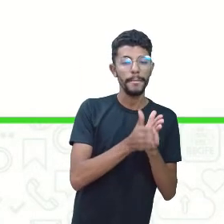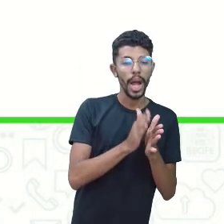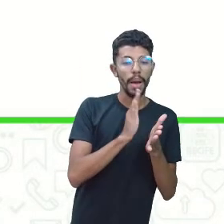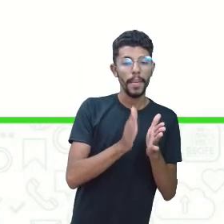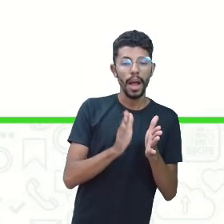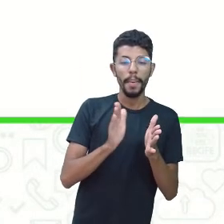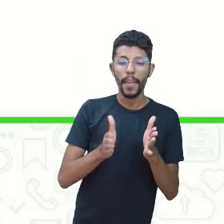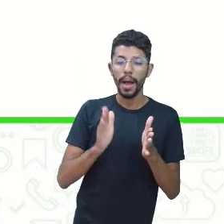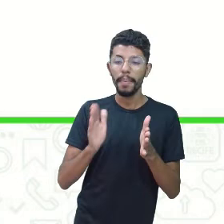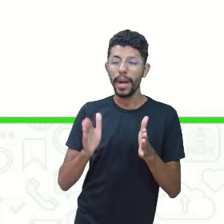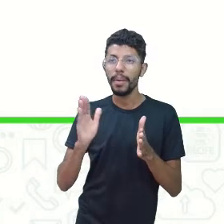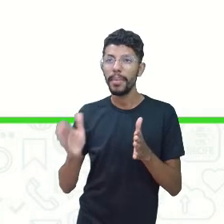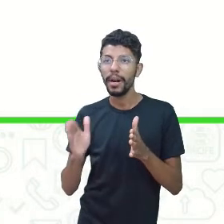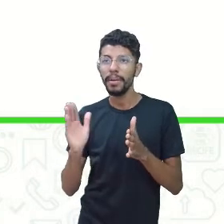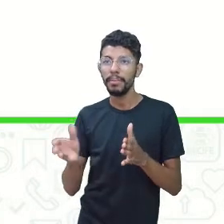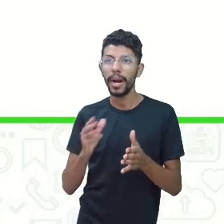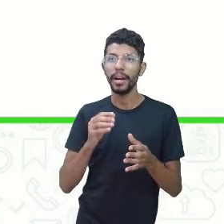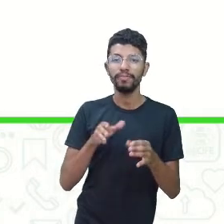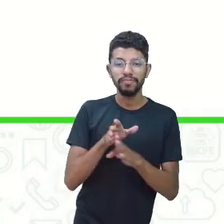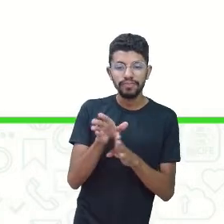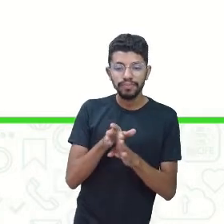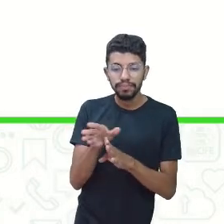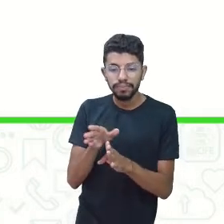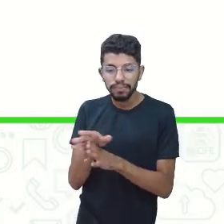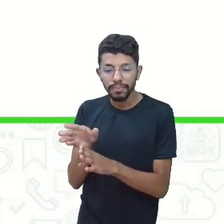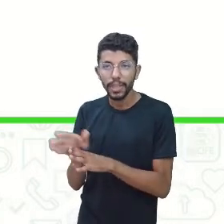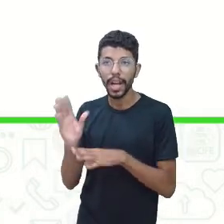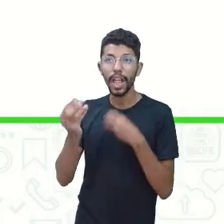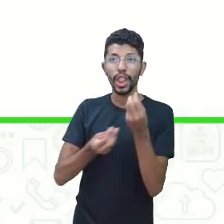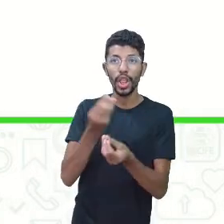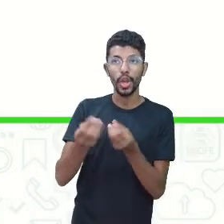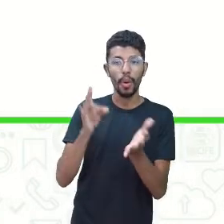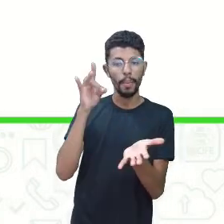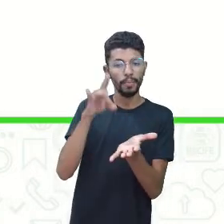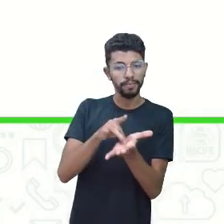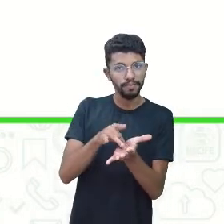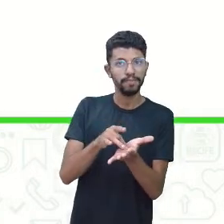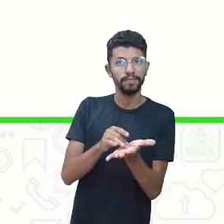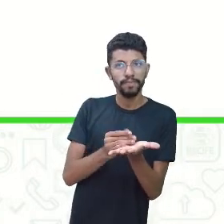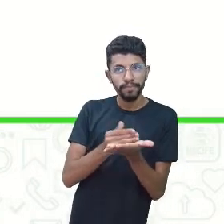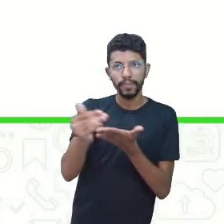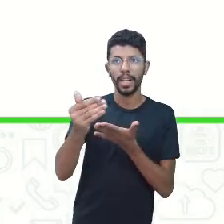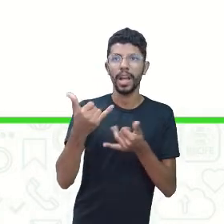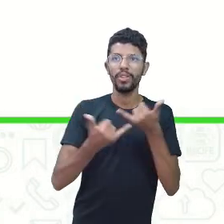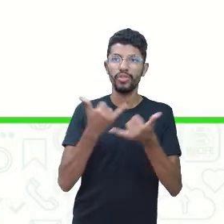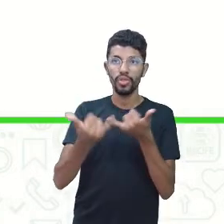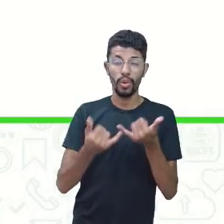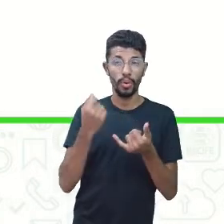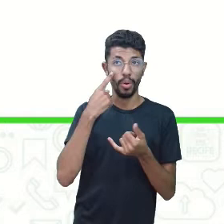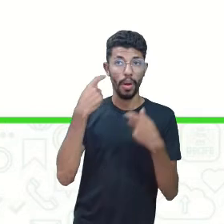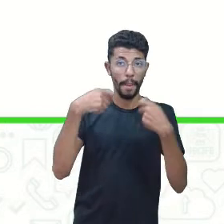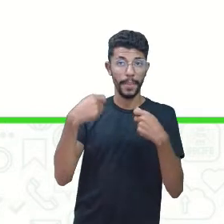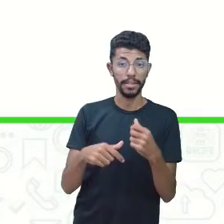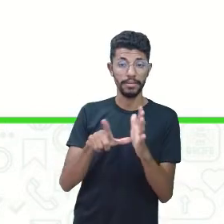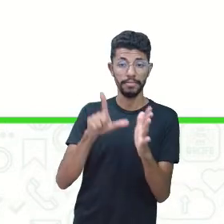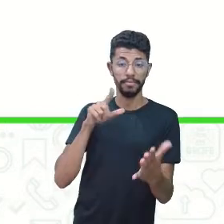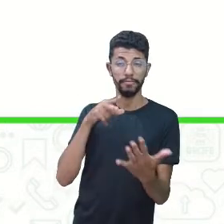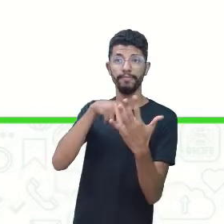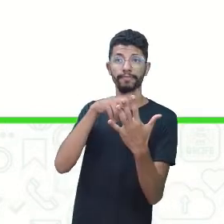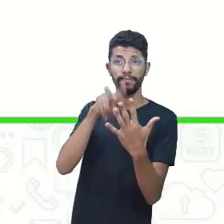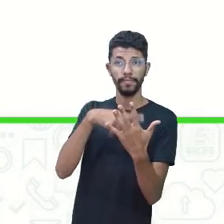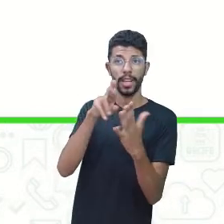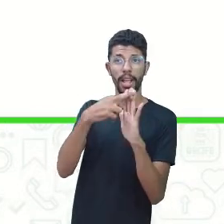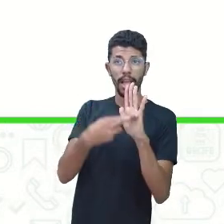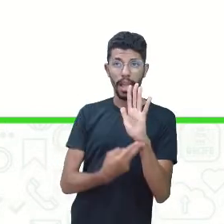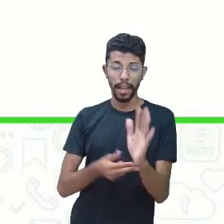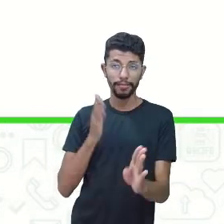de como realizar ou como iniciar um jogo. É preciso ler as regras, descobrir como